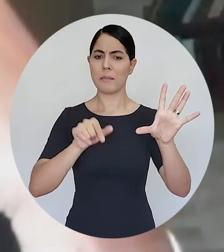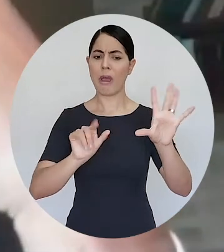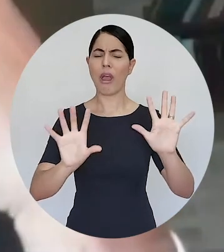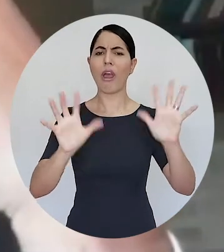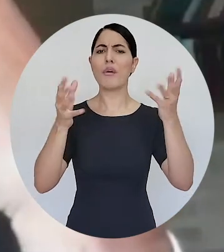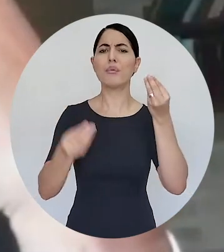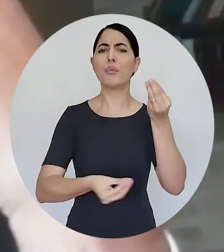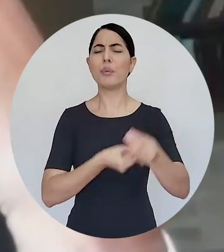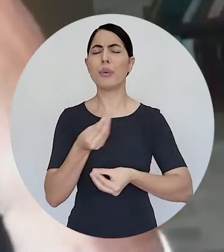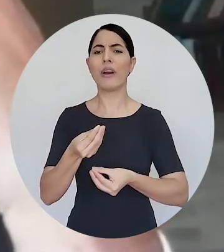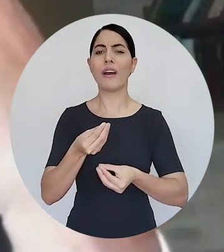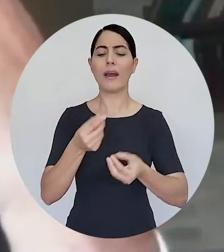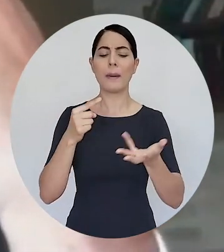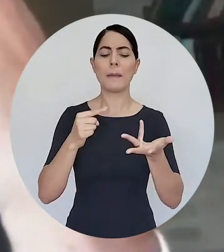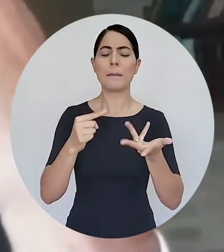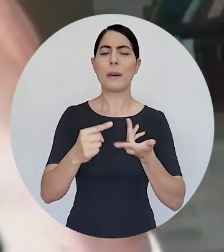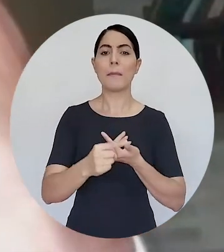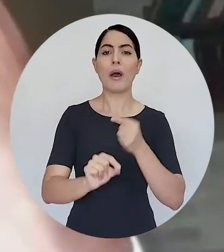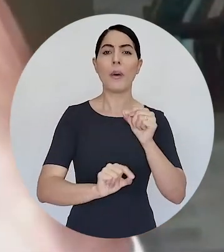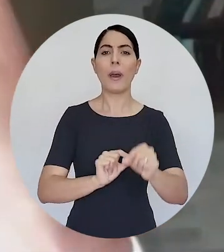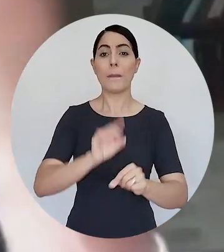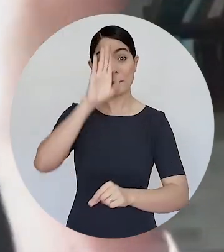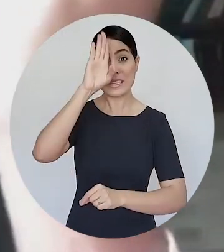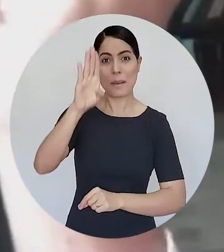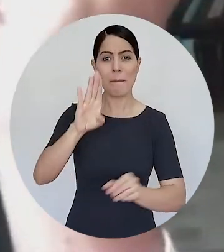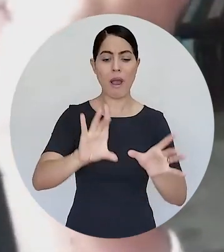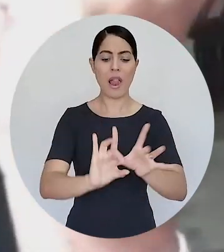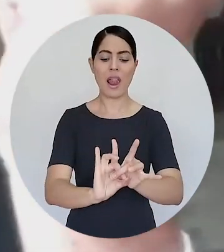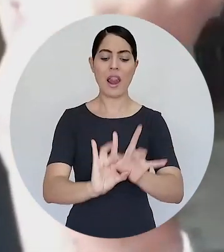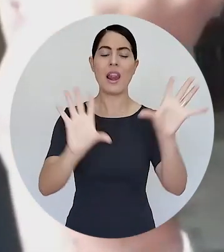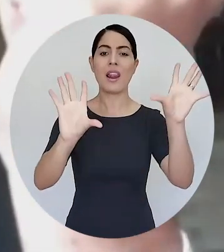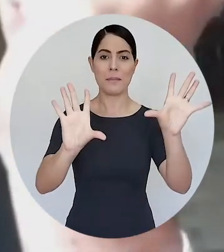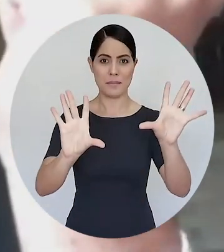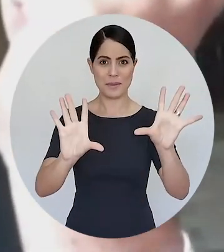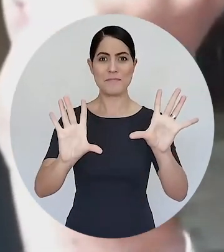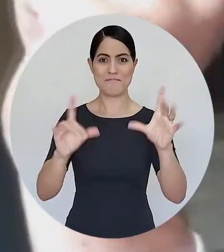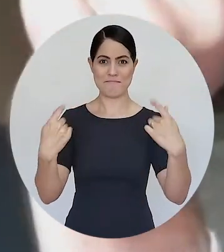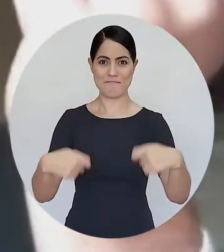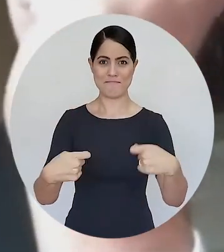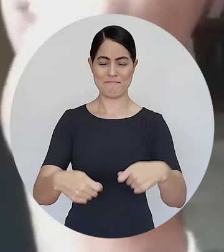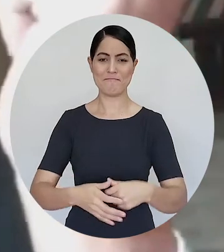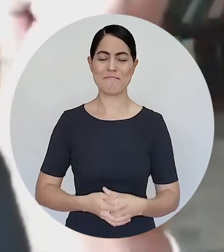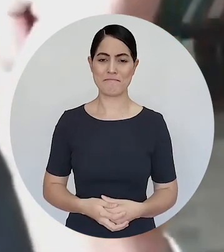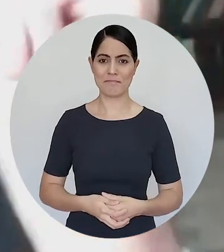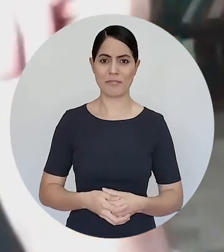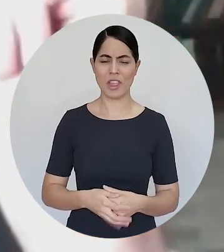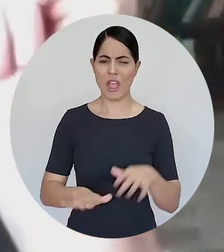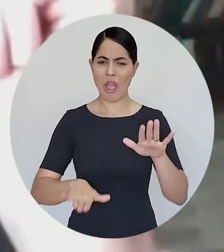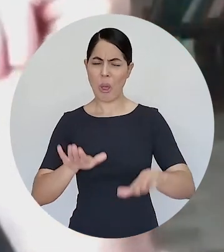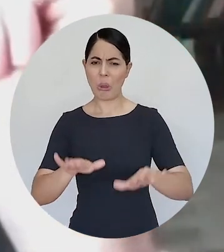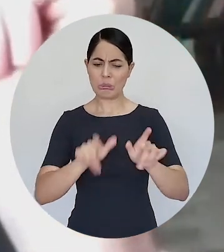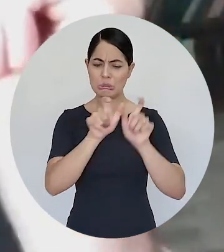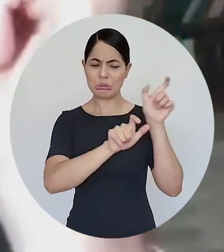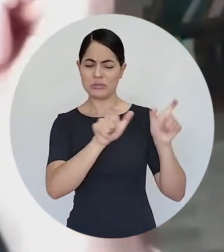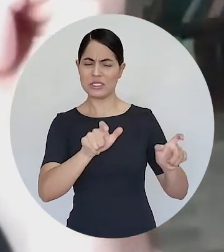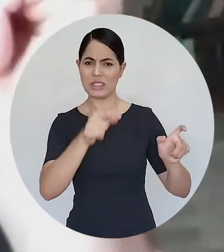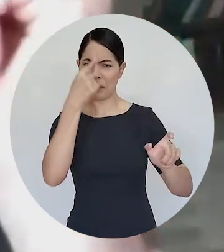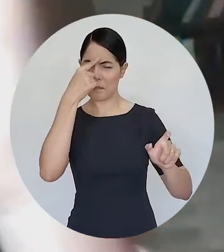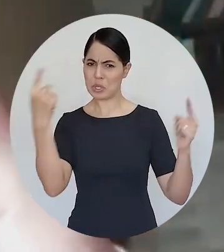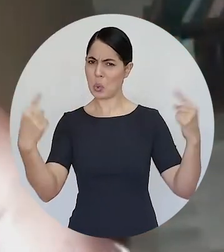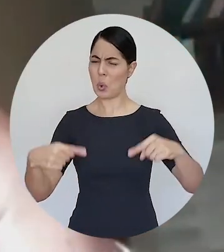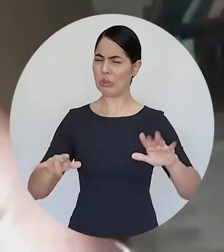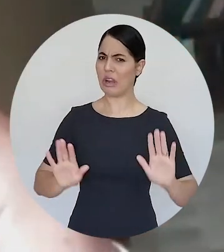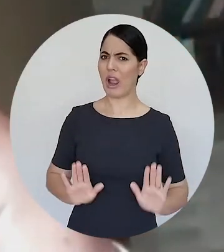democracia, ele deve, sobretudo, refletir sobre a liberdade. Porque, ao contrário do que